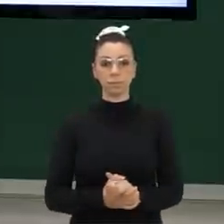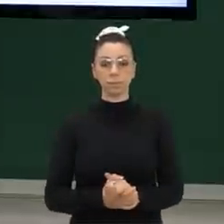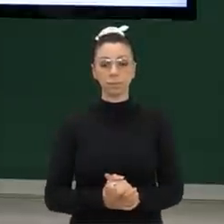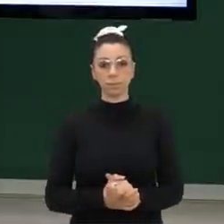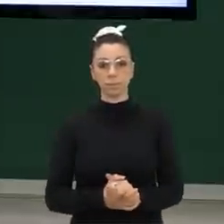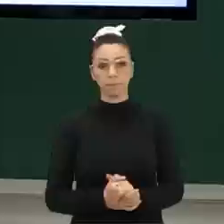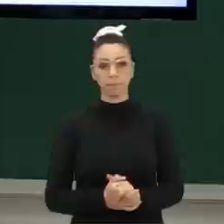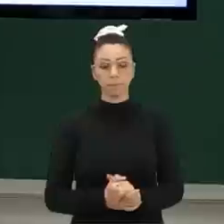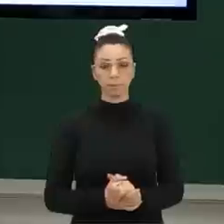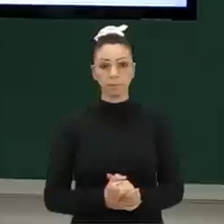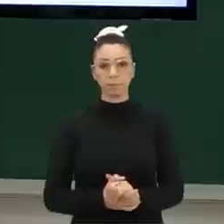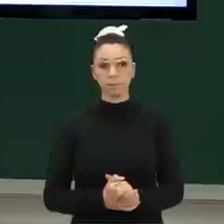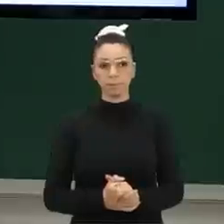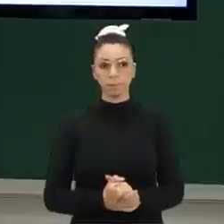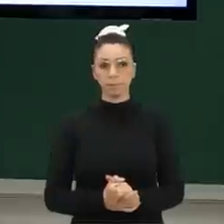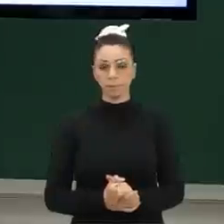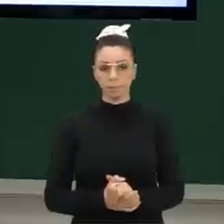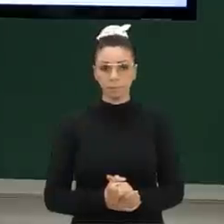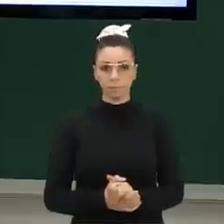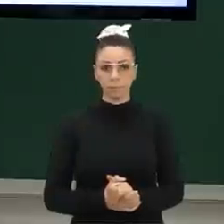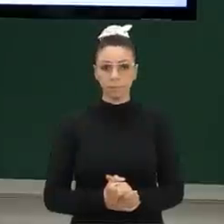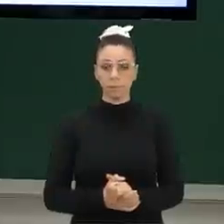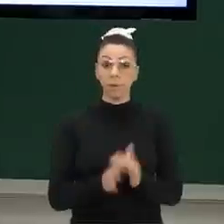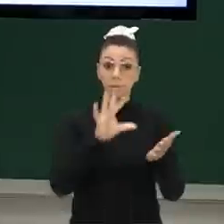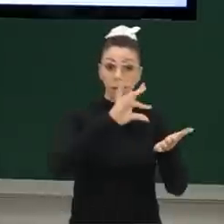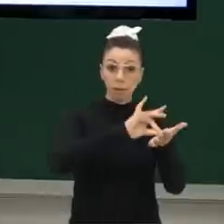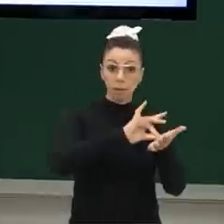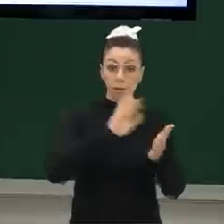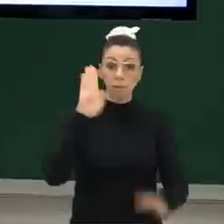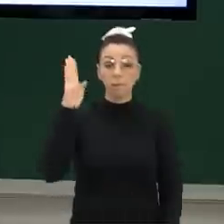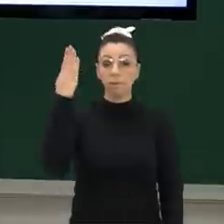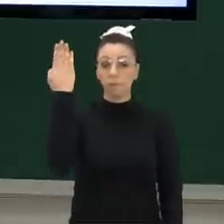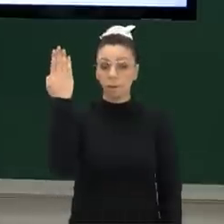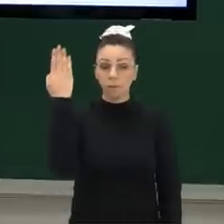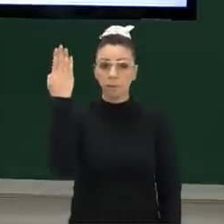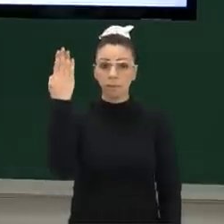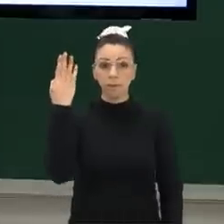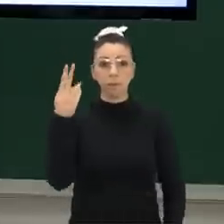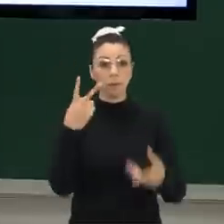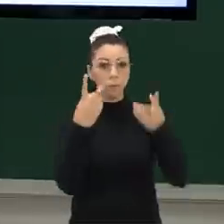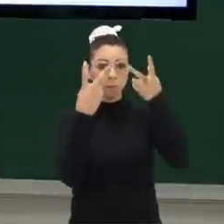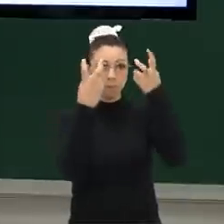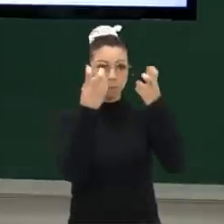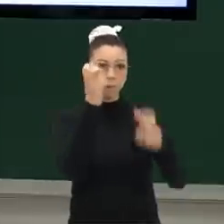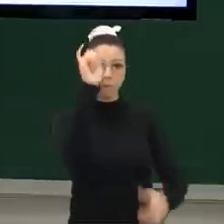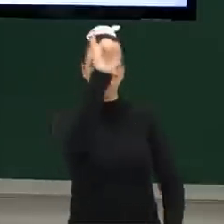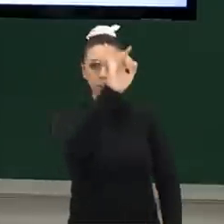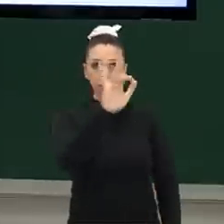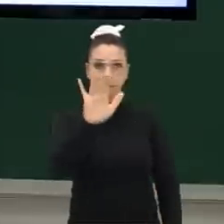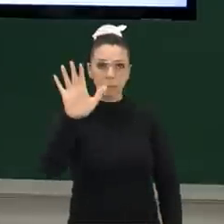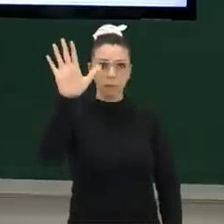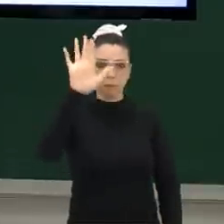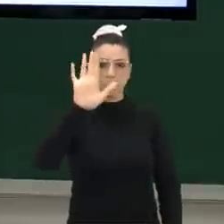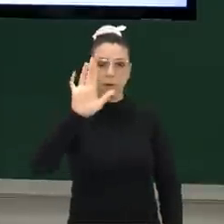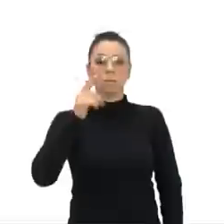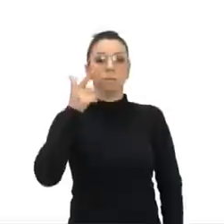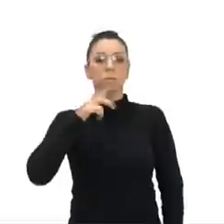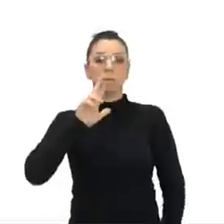também acabamos de ver. True or false? Observe bem as imagens para você conseguir